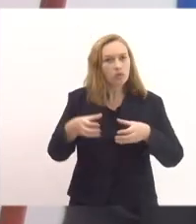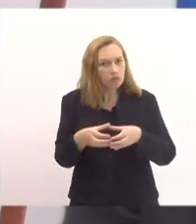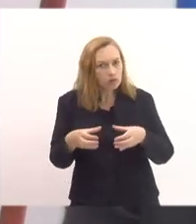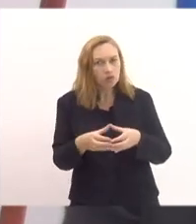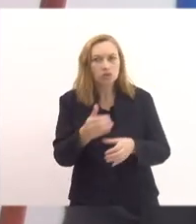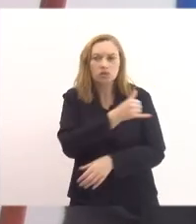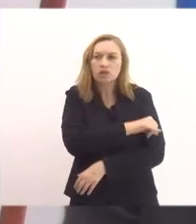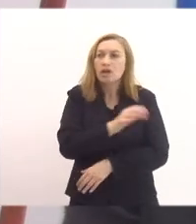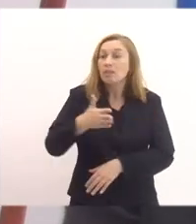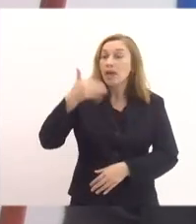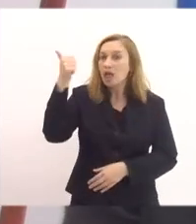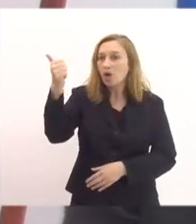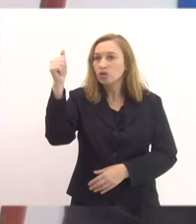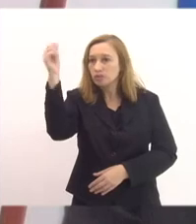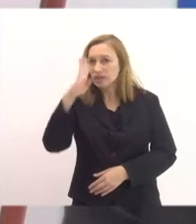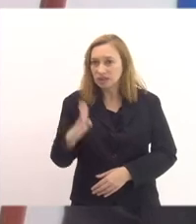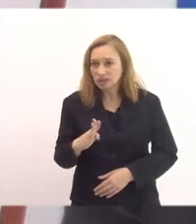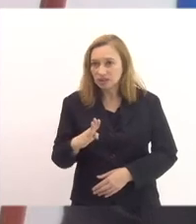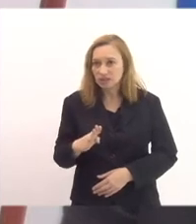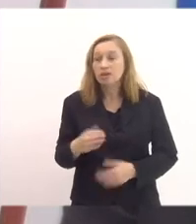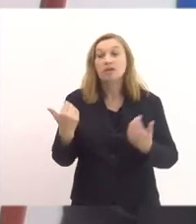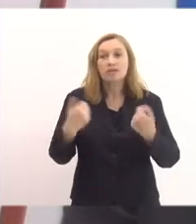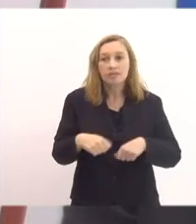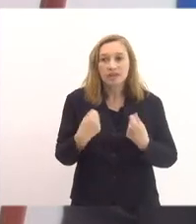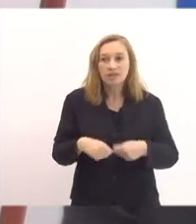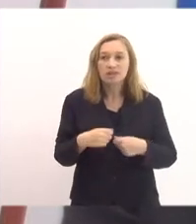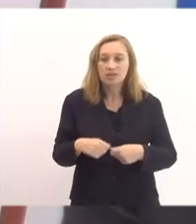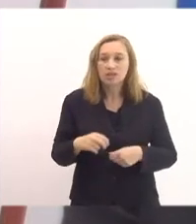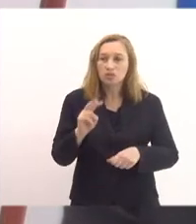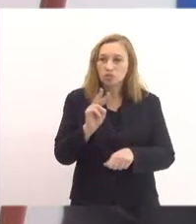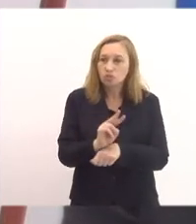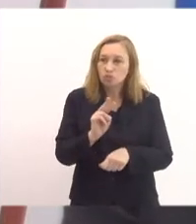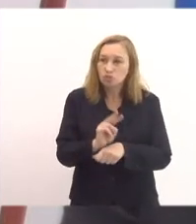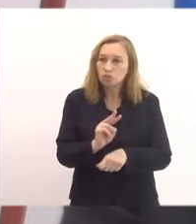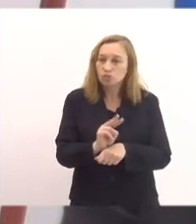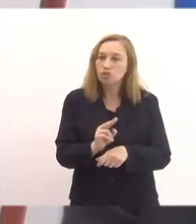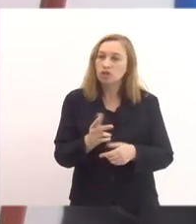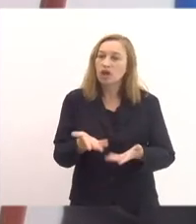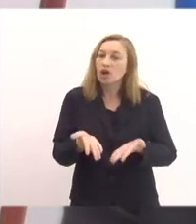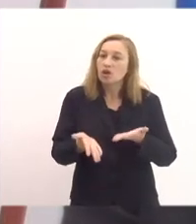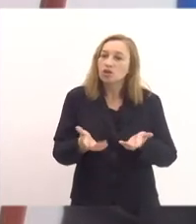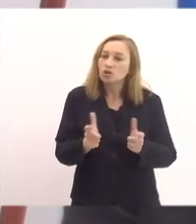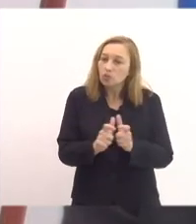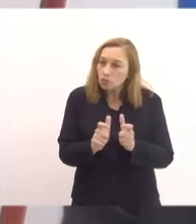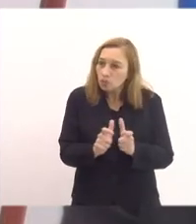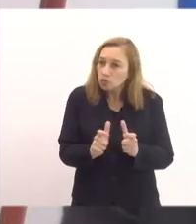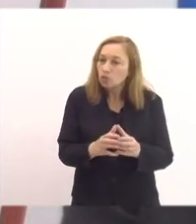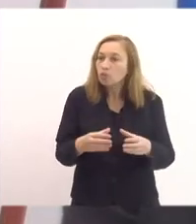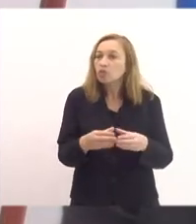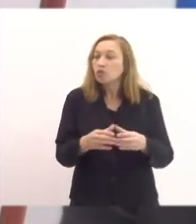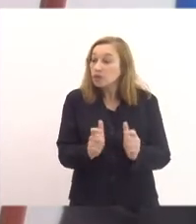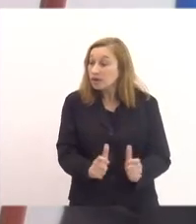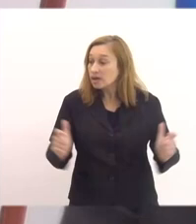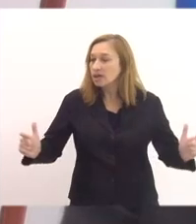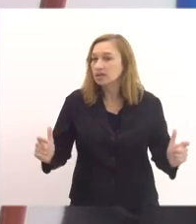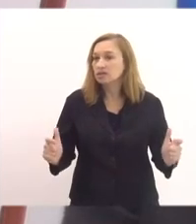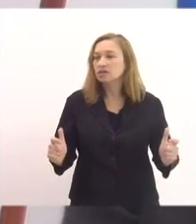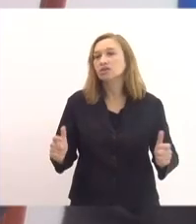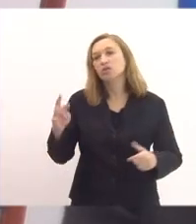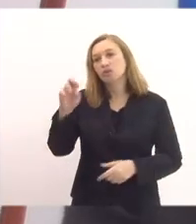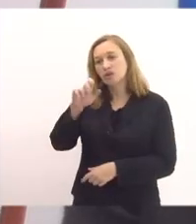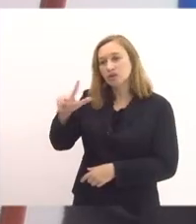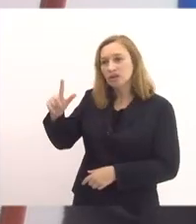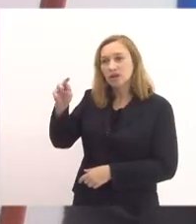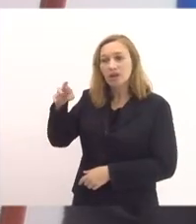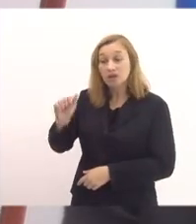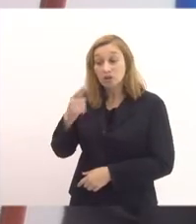Rio de Janeiro é o melhor Corpo de Bombeiros do Brasil. A gente precisa ter uma tropa ampla. Então, a incumbência minha e o Coronel Leandro é muito diligente. Eu